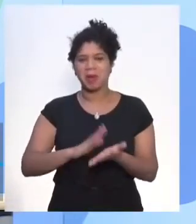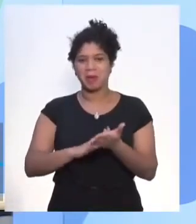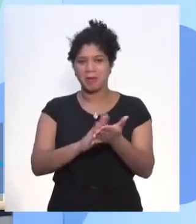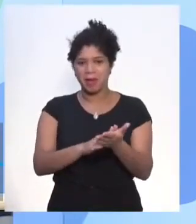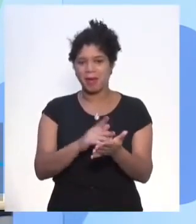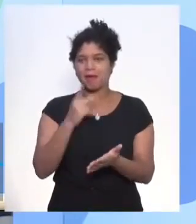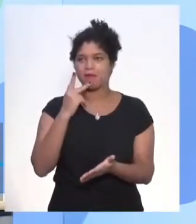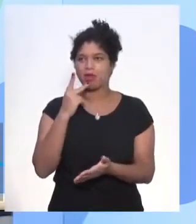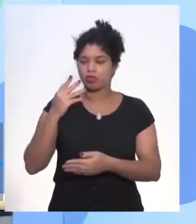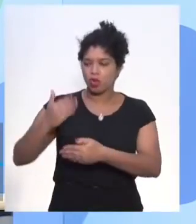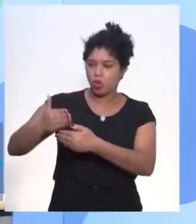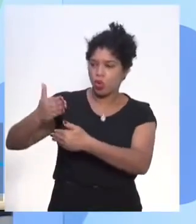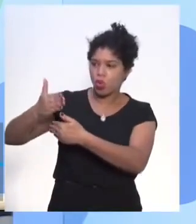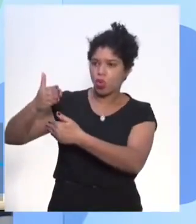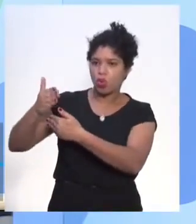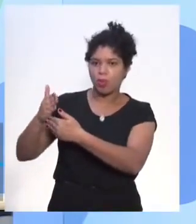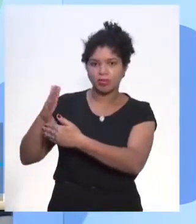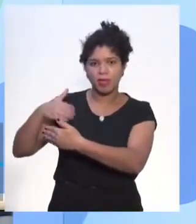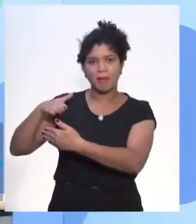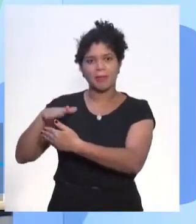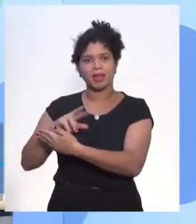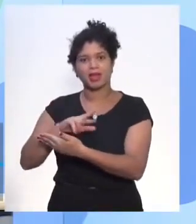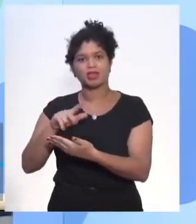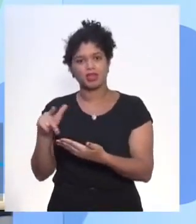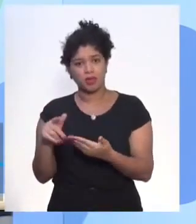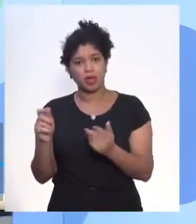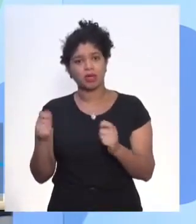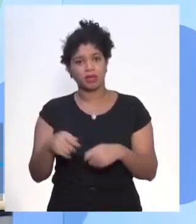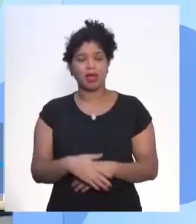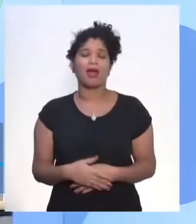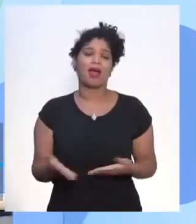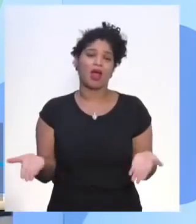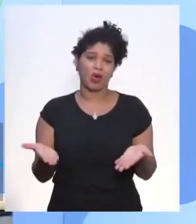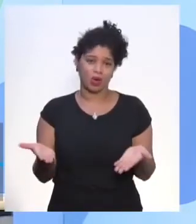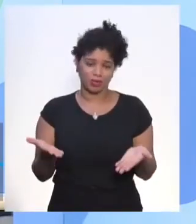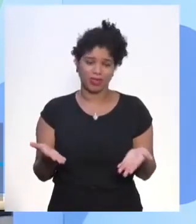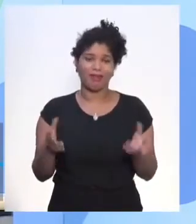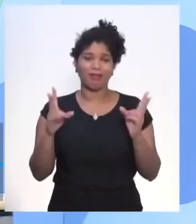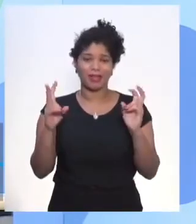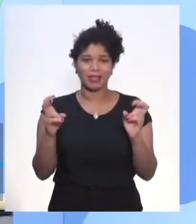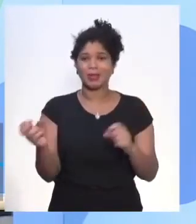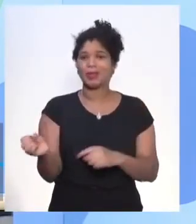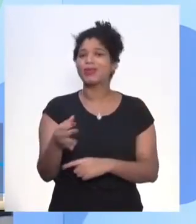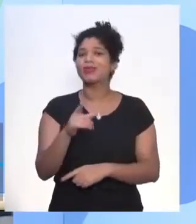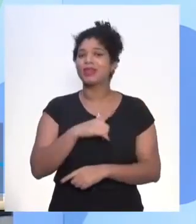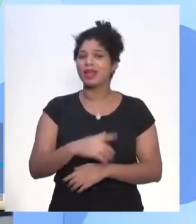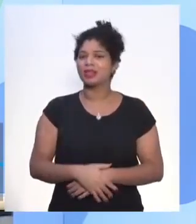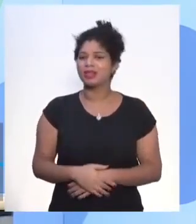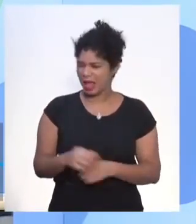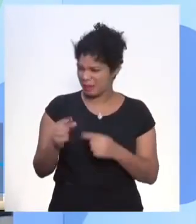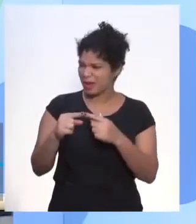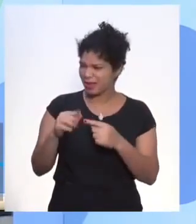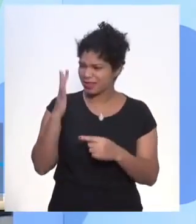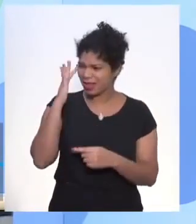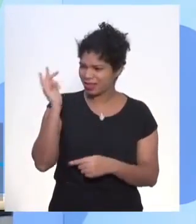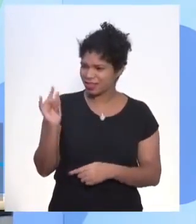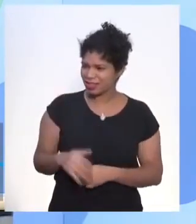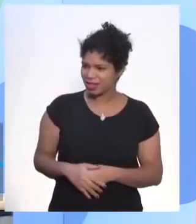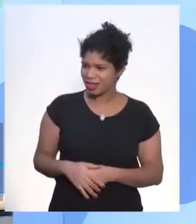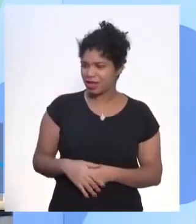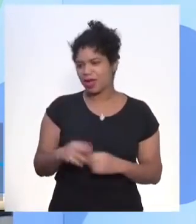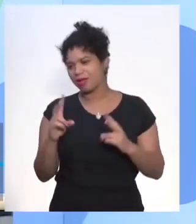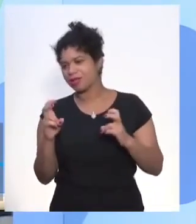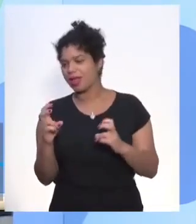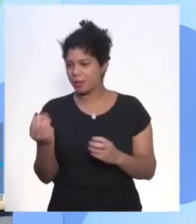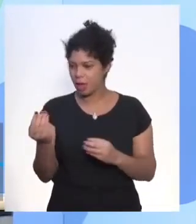de pintar um muro com grafites e outras obras aí, falando desses temas atuais, né? E aí, Sim. Tem sentido tudo isso, de acordo com o que você perguntou? Qual a